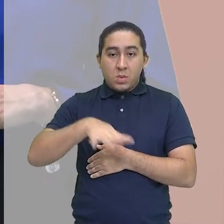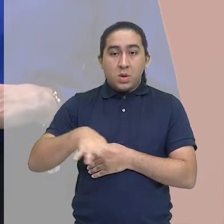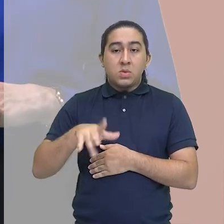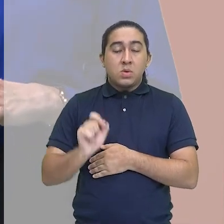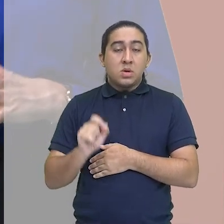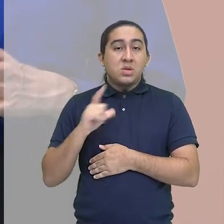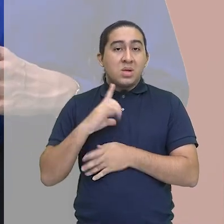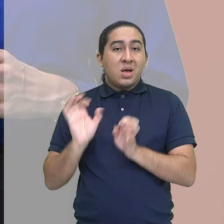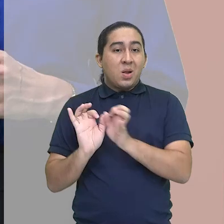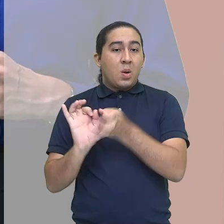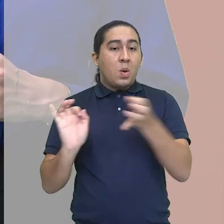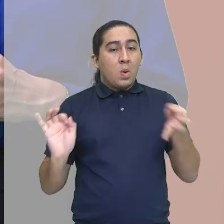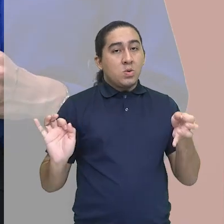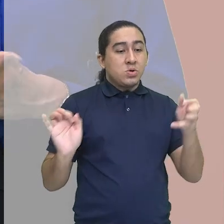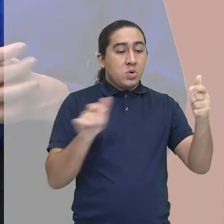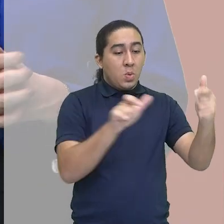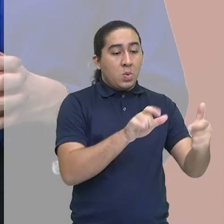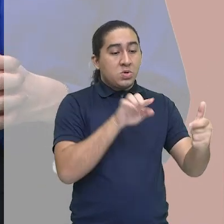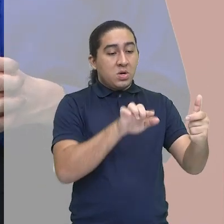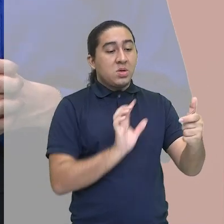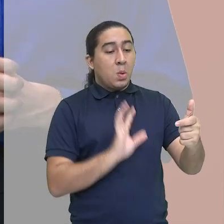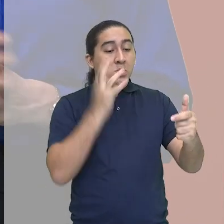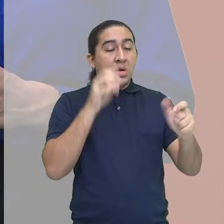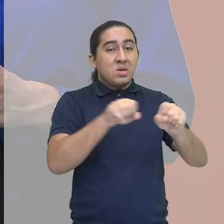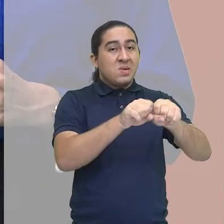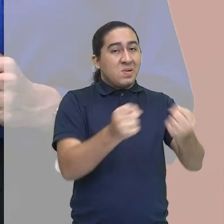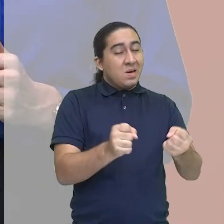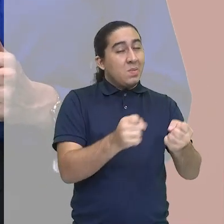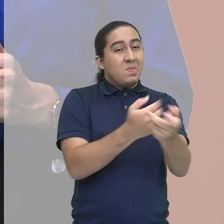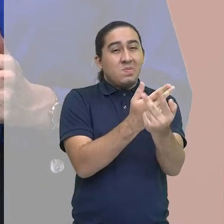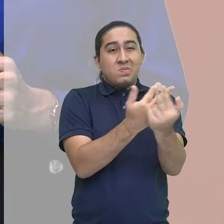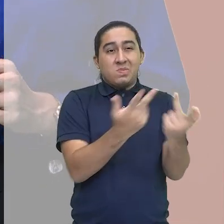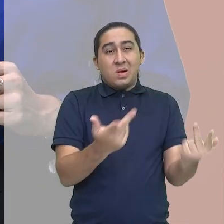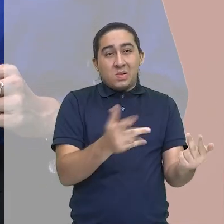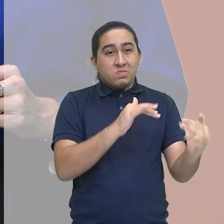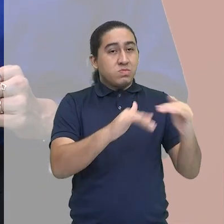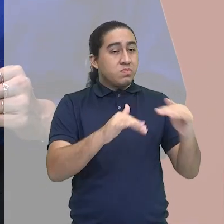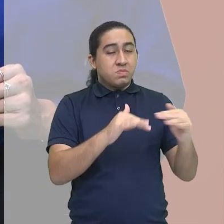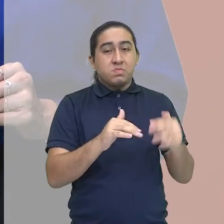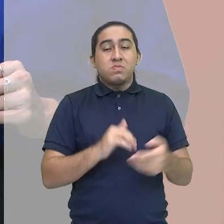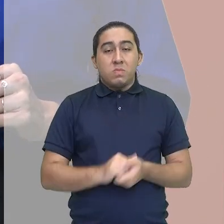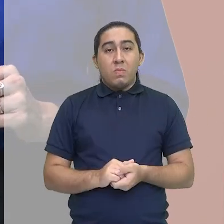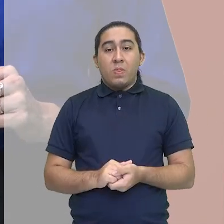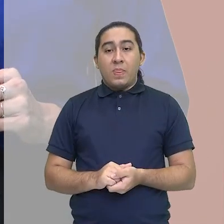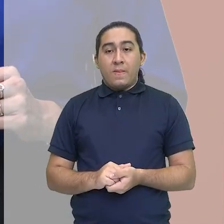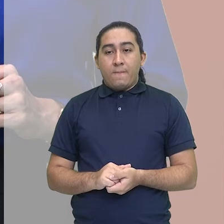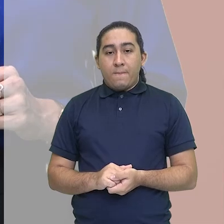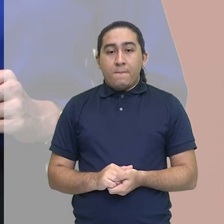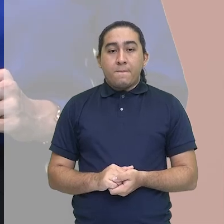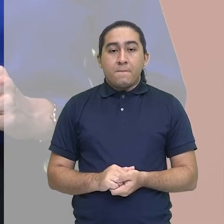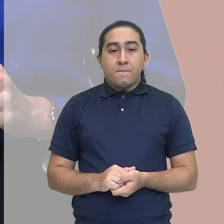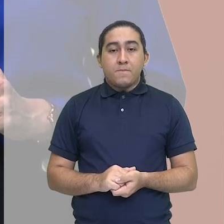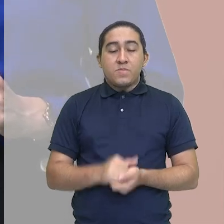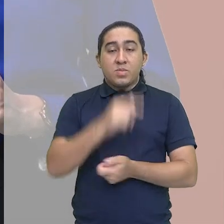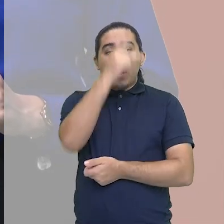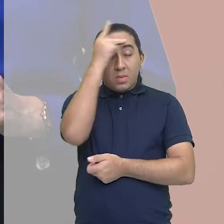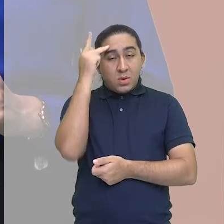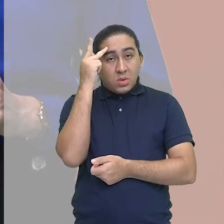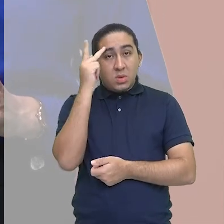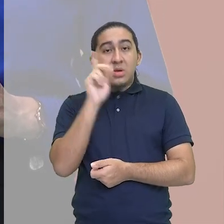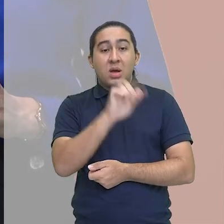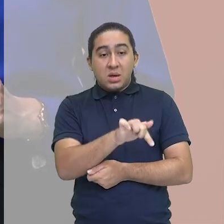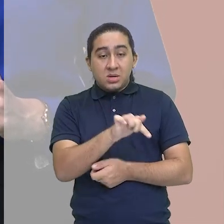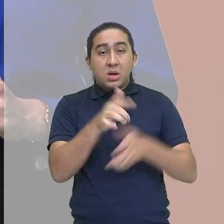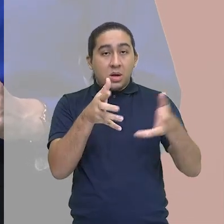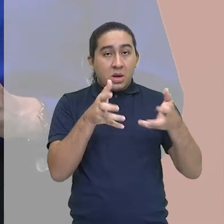se distanciar de onde está ocorrendo ali aquele desastre ambiental, tá bom? Então essas pessoas, elas buscam refúgio em